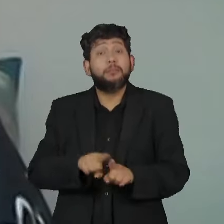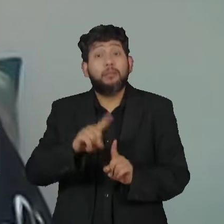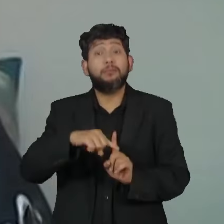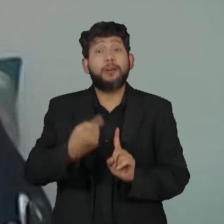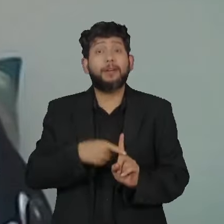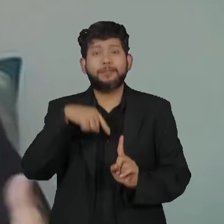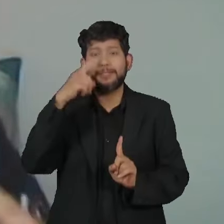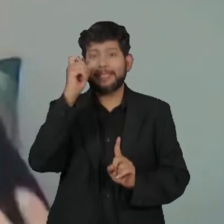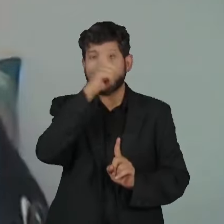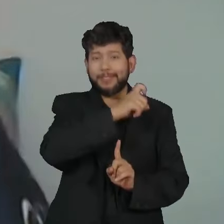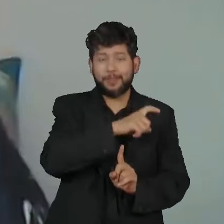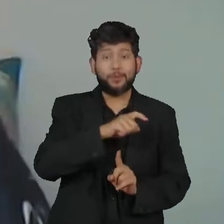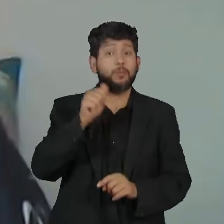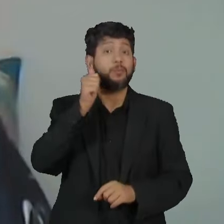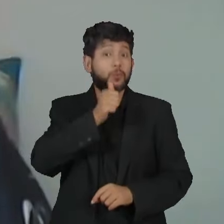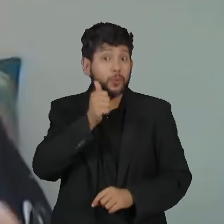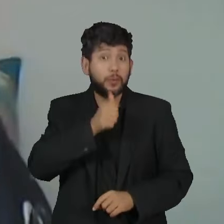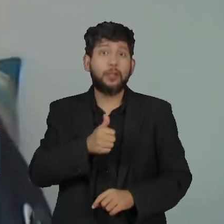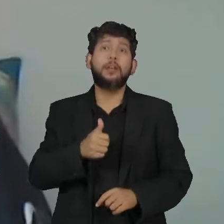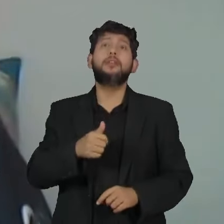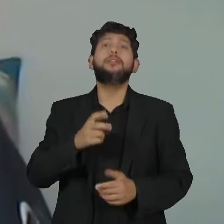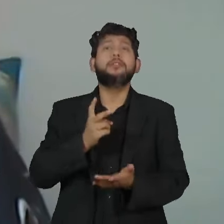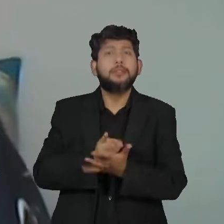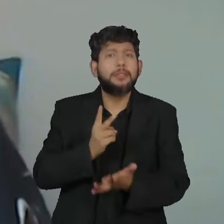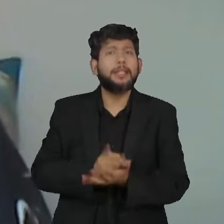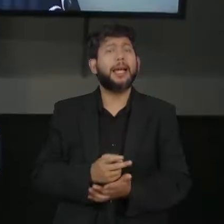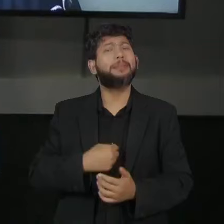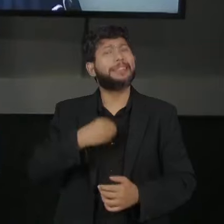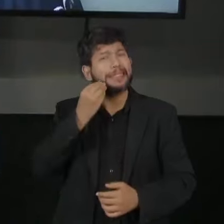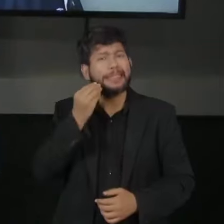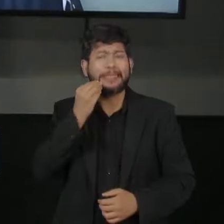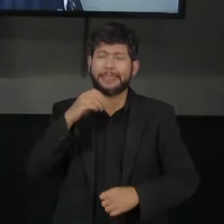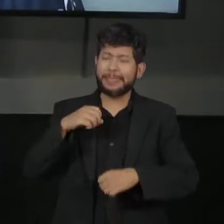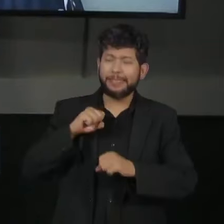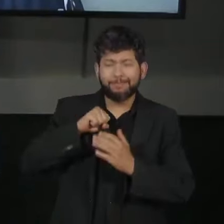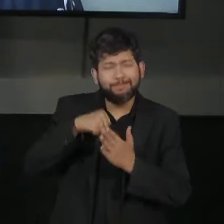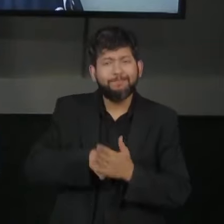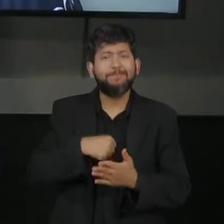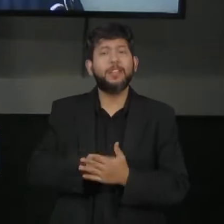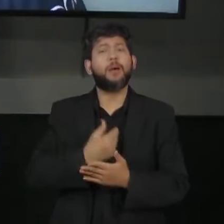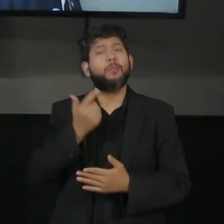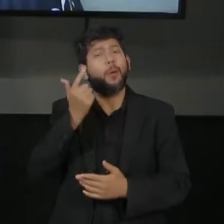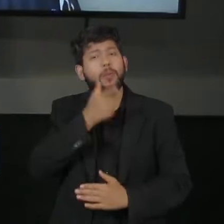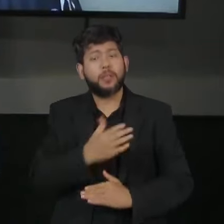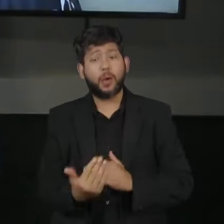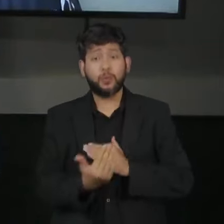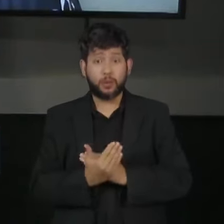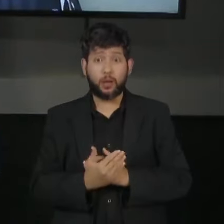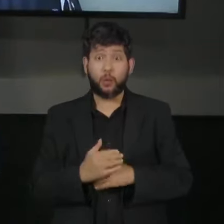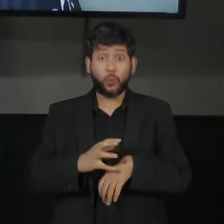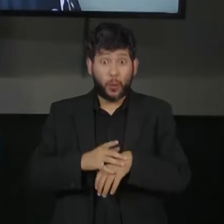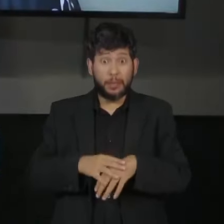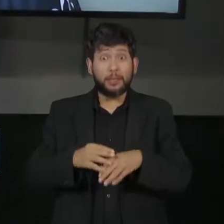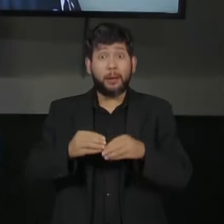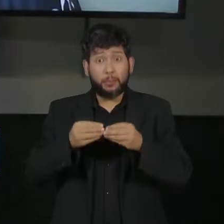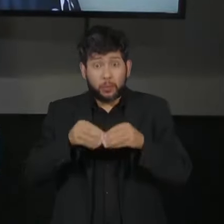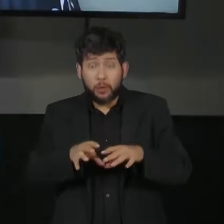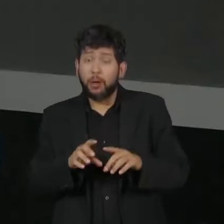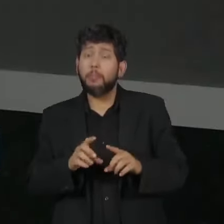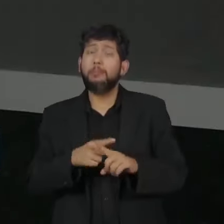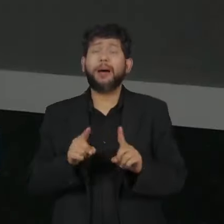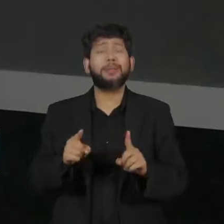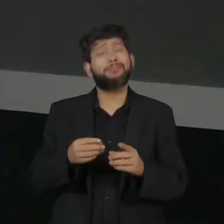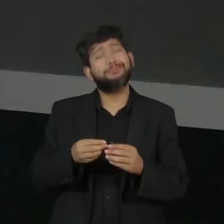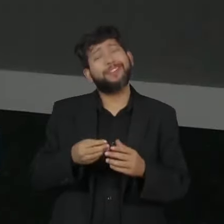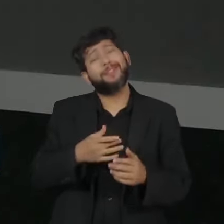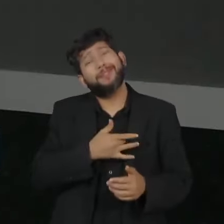E as mulheres estão cada vez mais antenadas e correndo atrás dessa doença que é benigna, mas compromete muito a qualidade de vida.